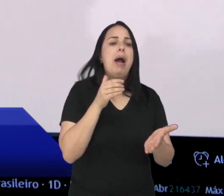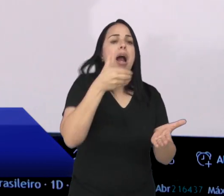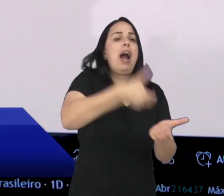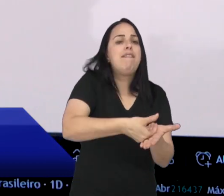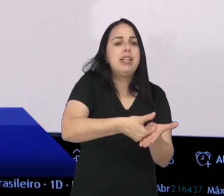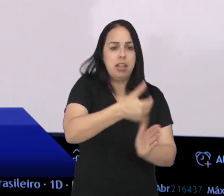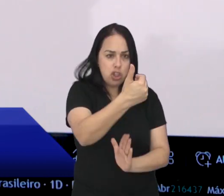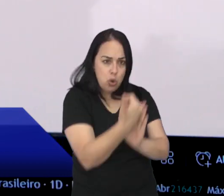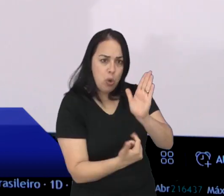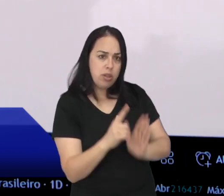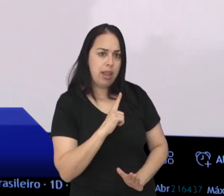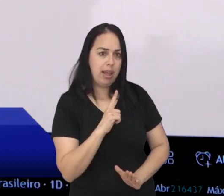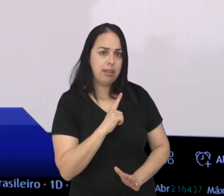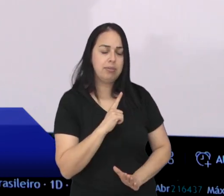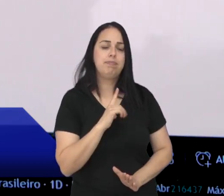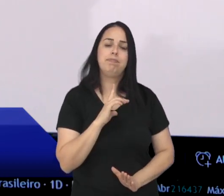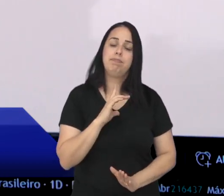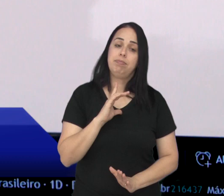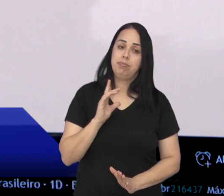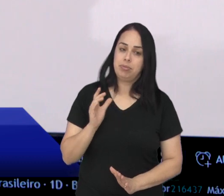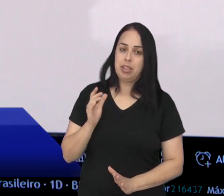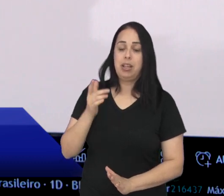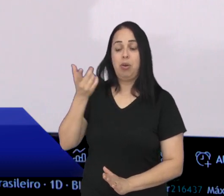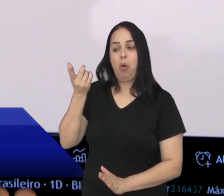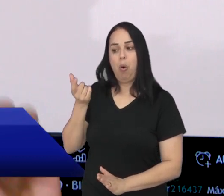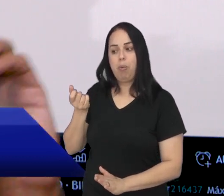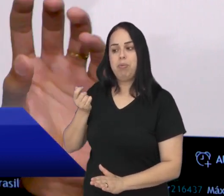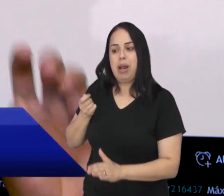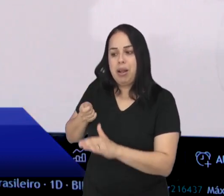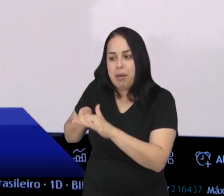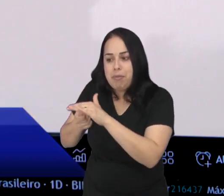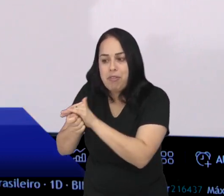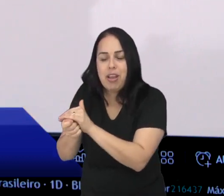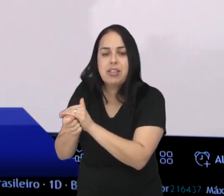tem desconto? Não, não tem. Então o que eu faço? Eu pego esses 5.000,